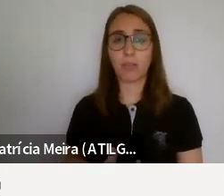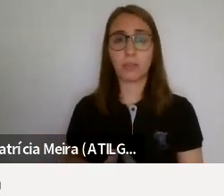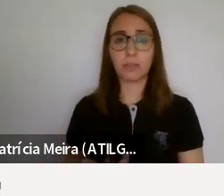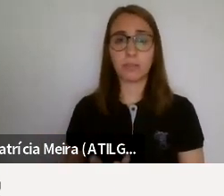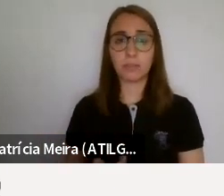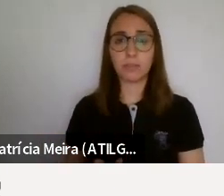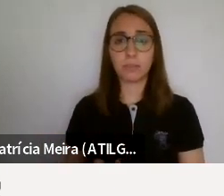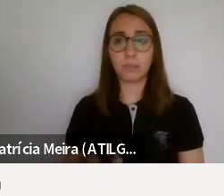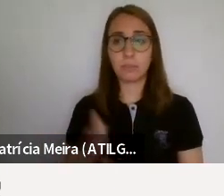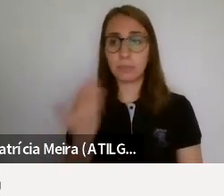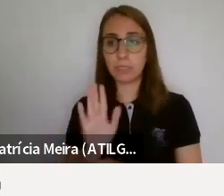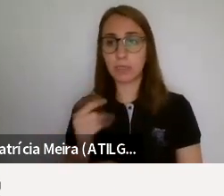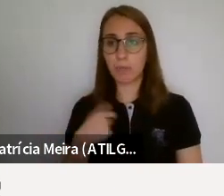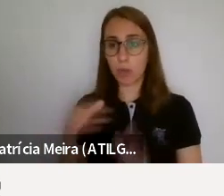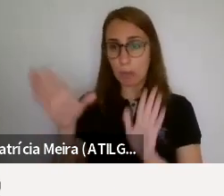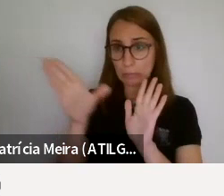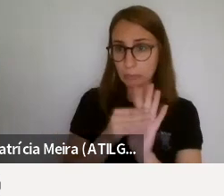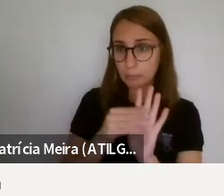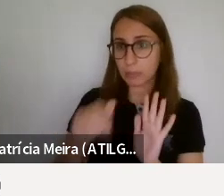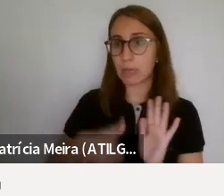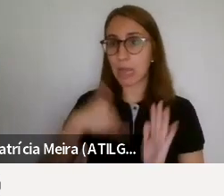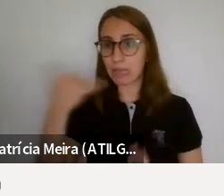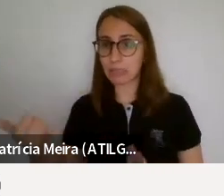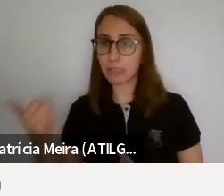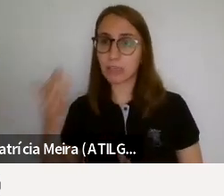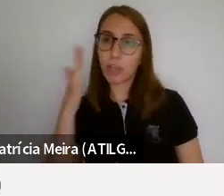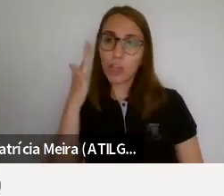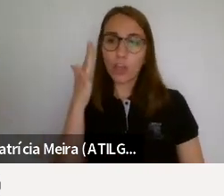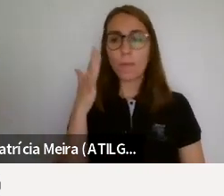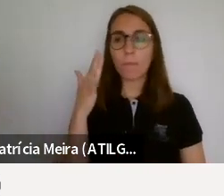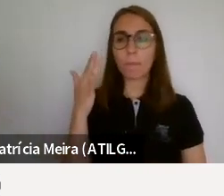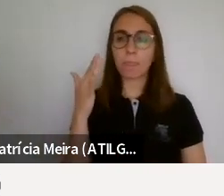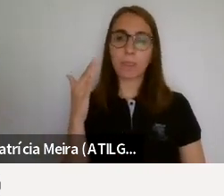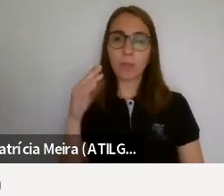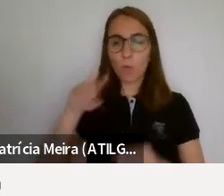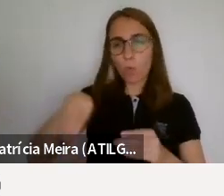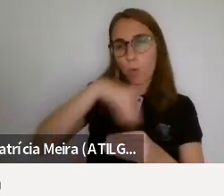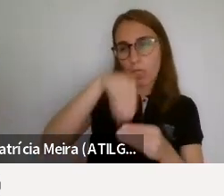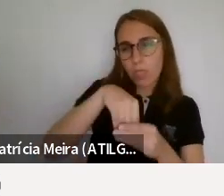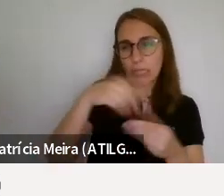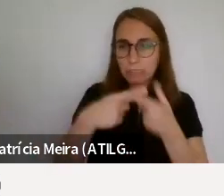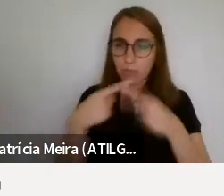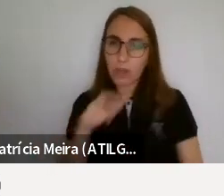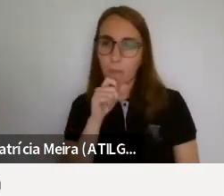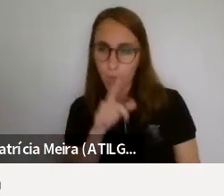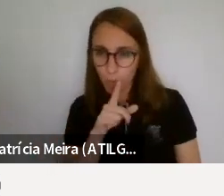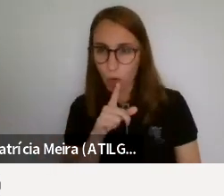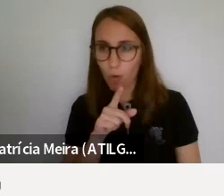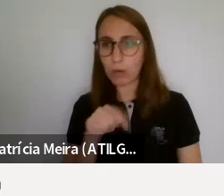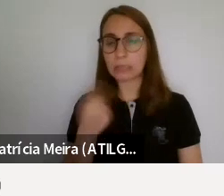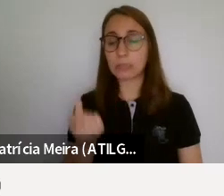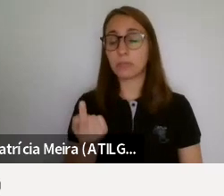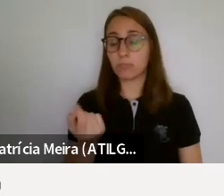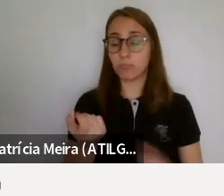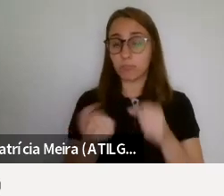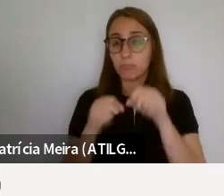eu copio e volto a publicar uma coisa, posso descontextualizar completamente os conteúdos. As partilhas podem se tornar